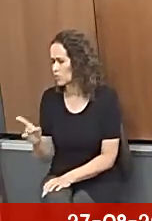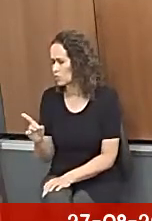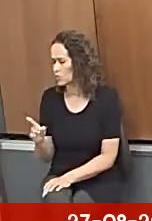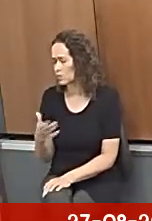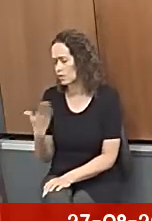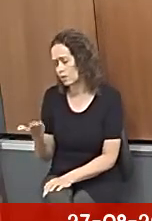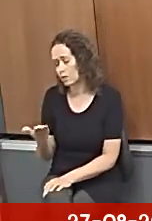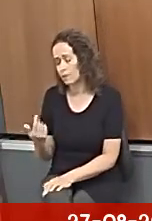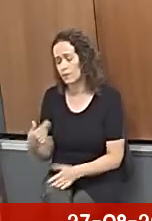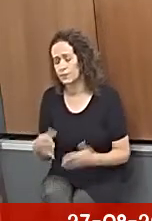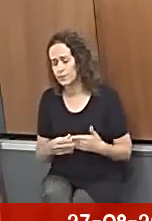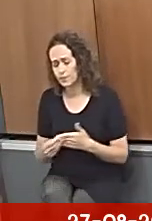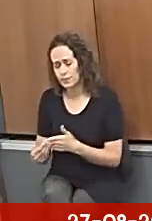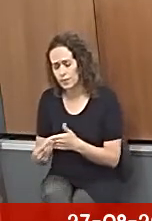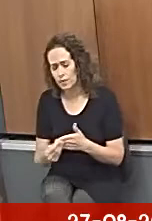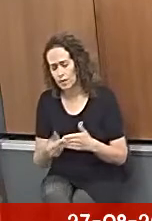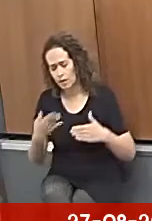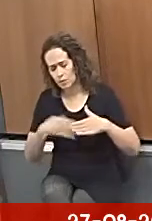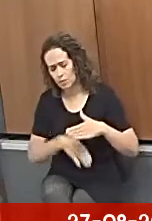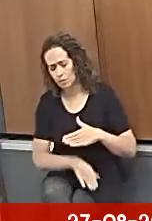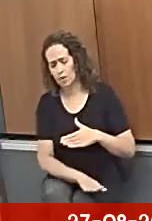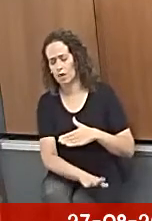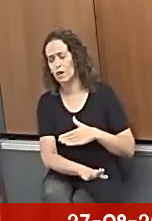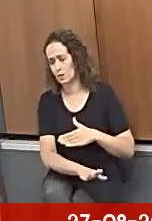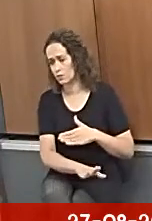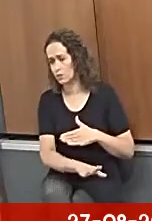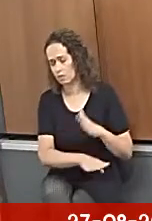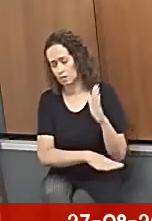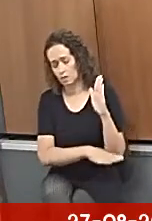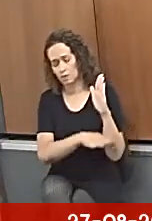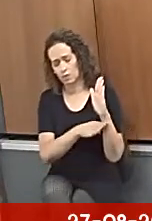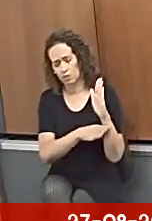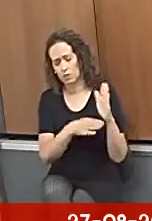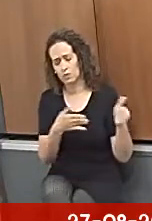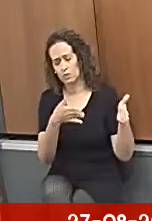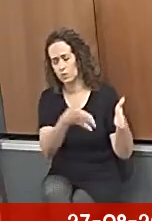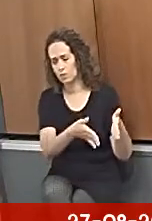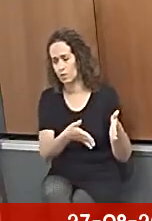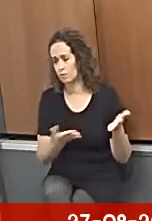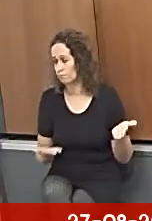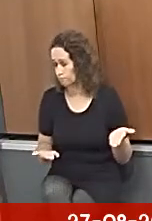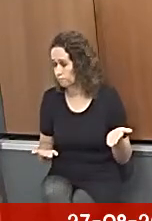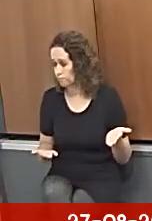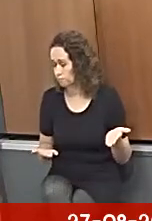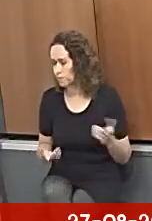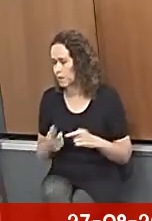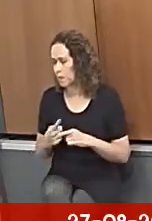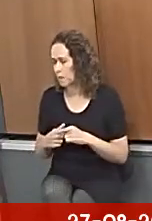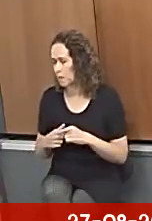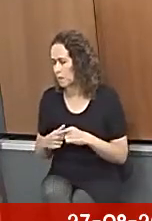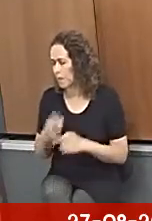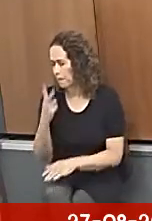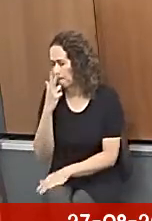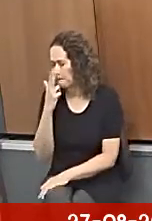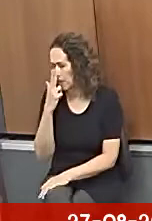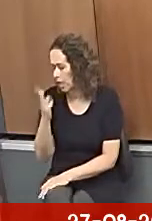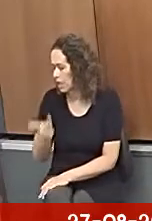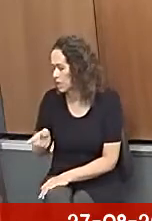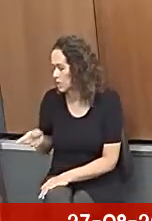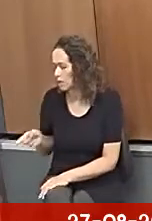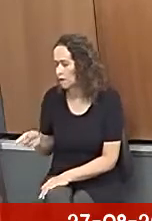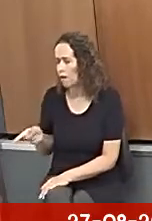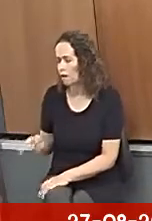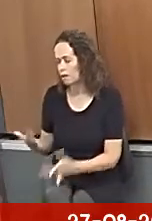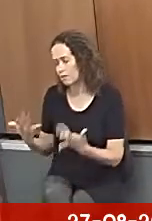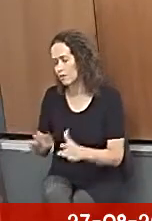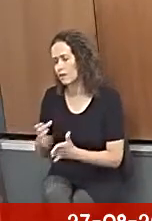encaminhá-los a que horas vão passar por baixo pega o elevador e vai até seu setor agora é picuinha da minas arena entendeu ea gente paga